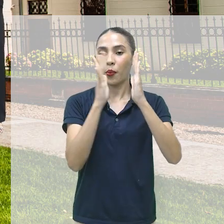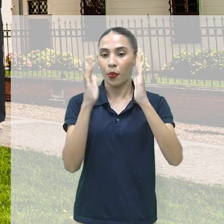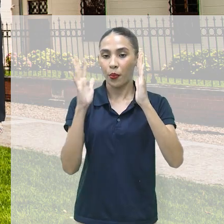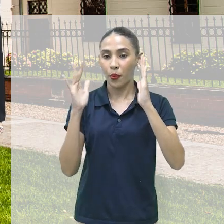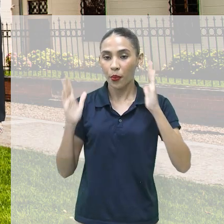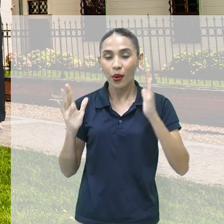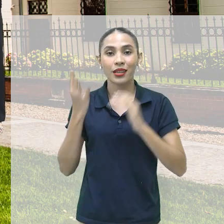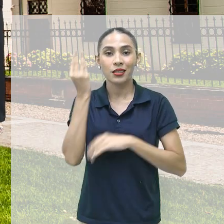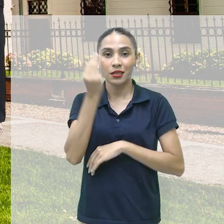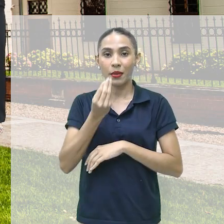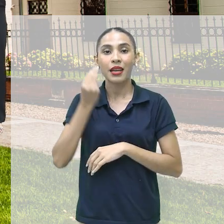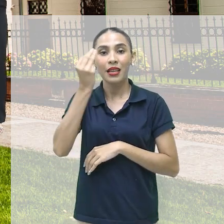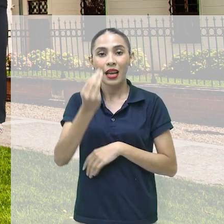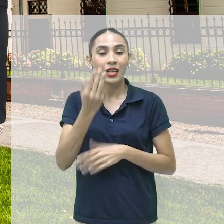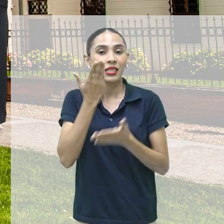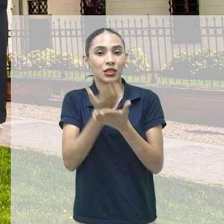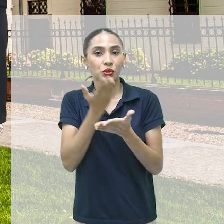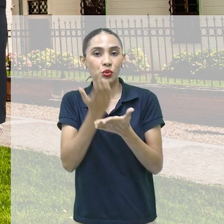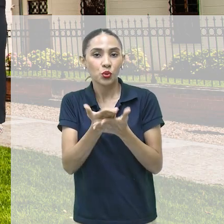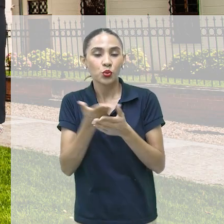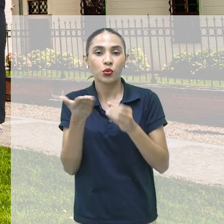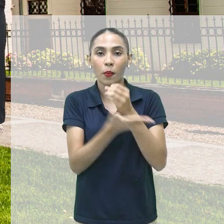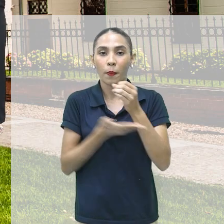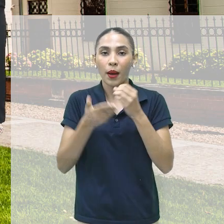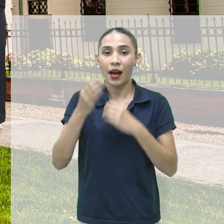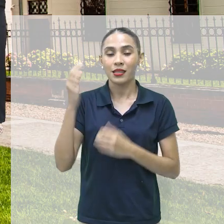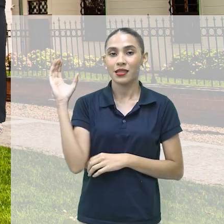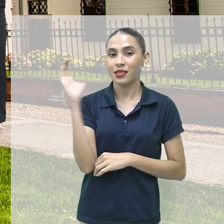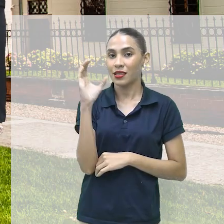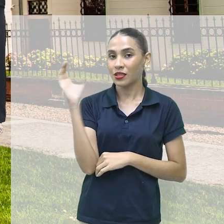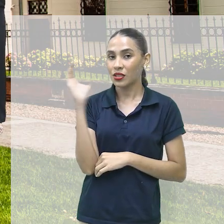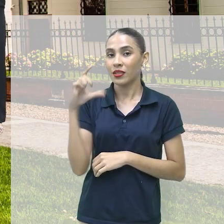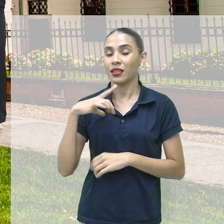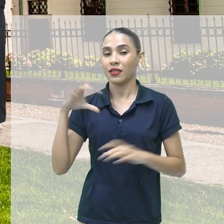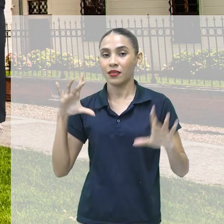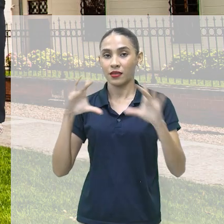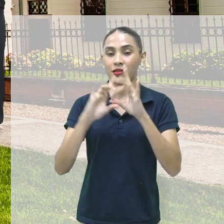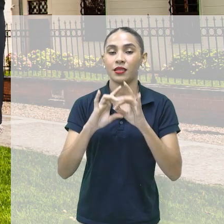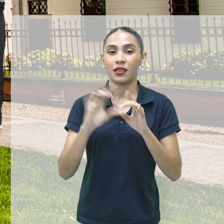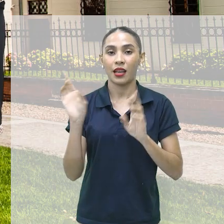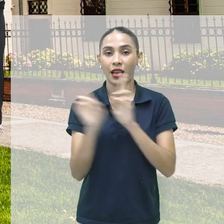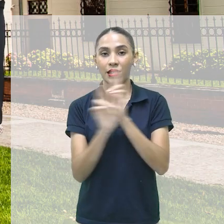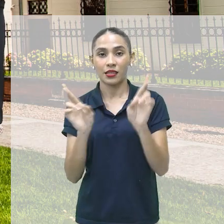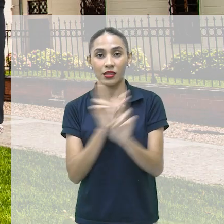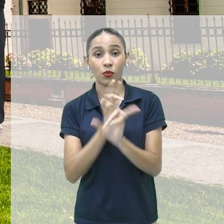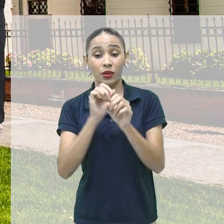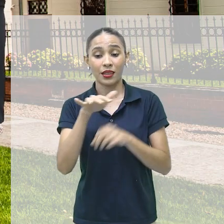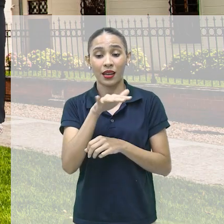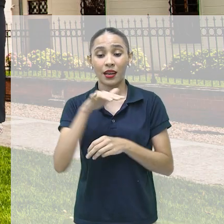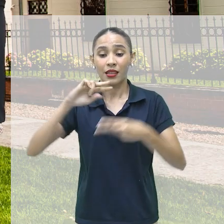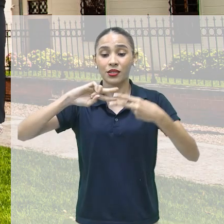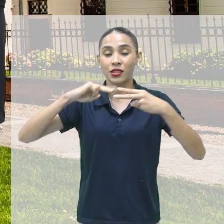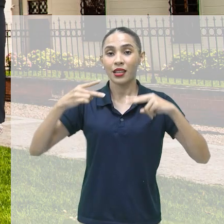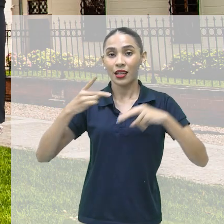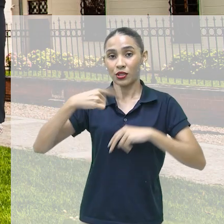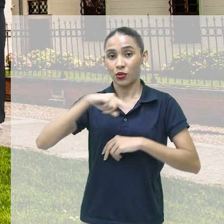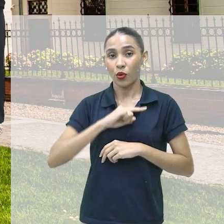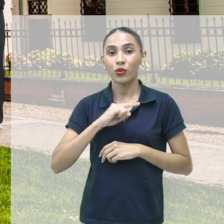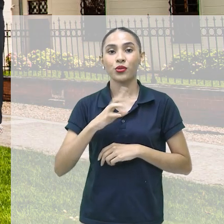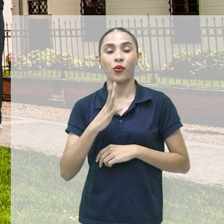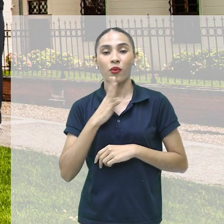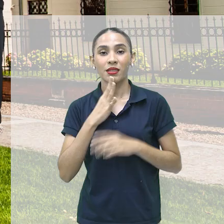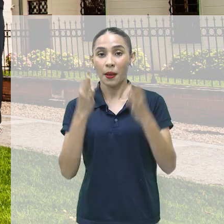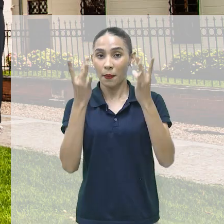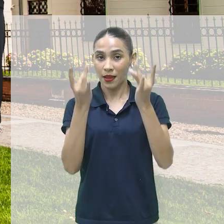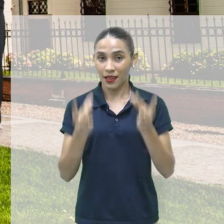esses experimentos que ele realizou, toda essa base científica, né, está relacionado com a genética, que a gente vai